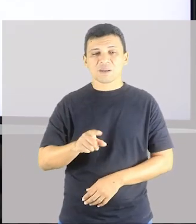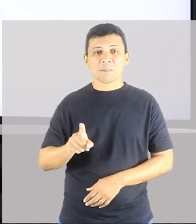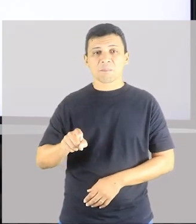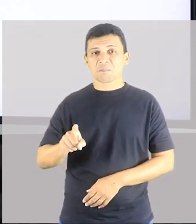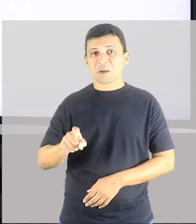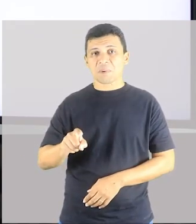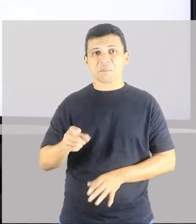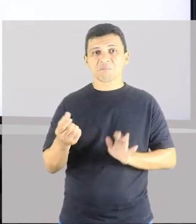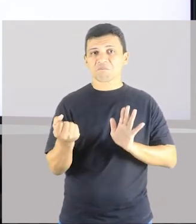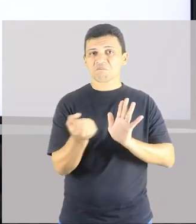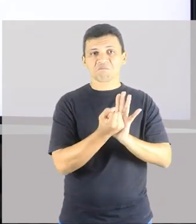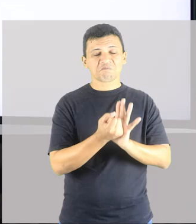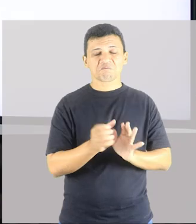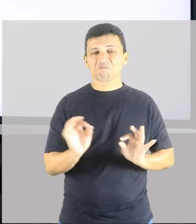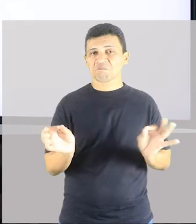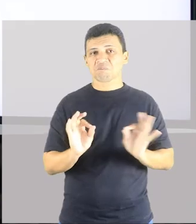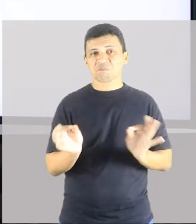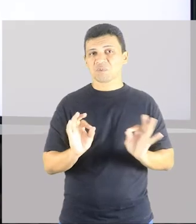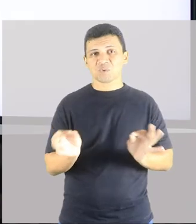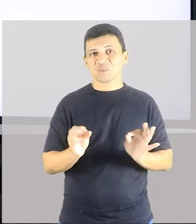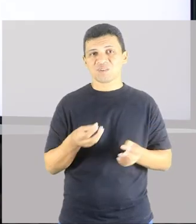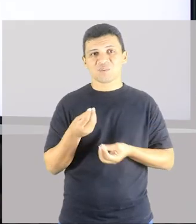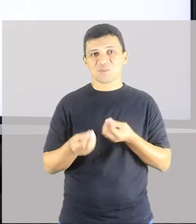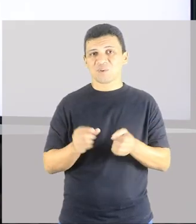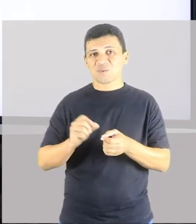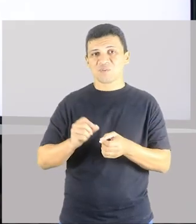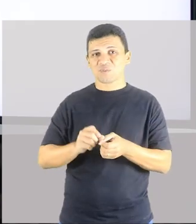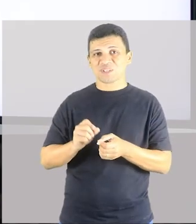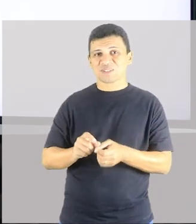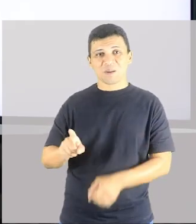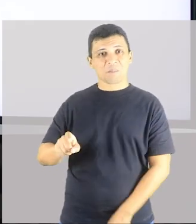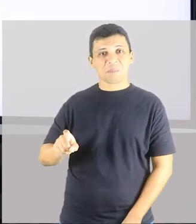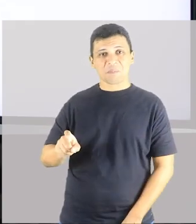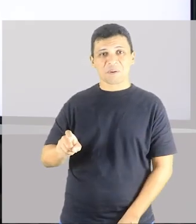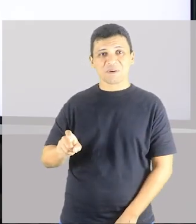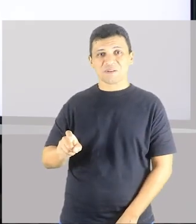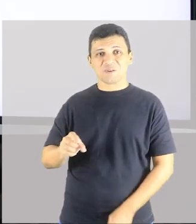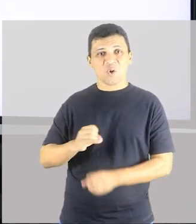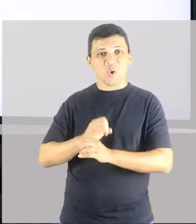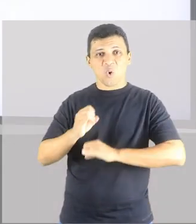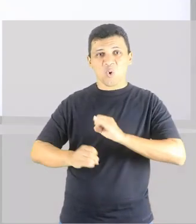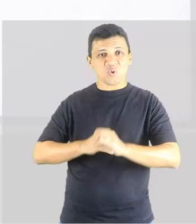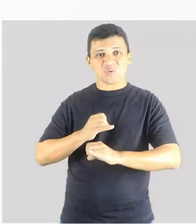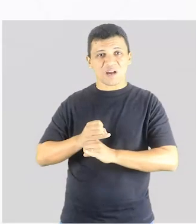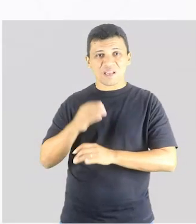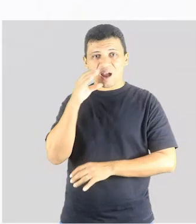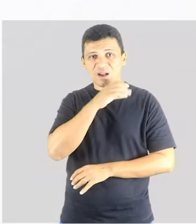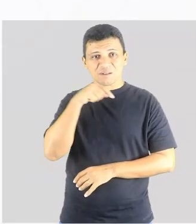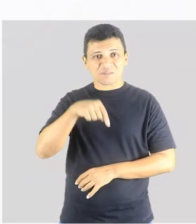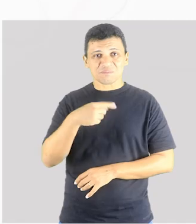a gente não tem a alternativa de fazer esse recurso online